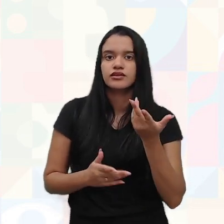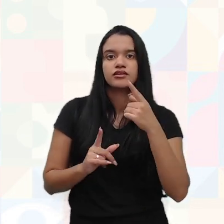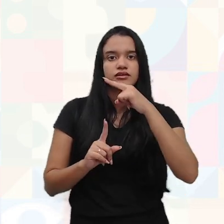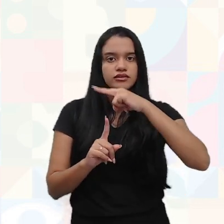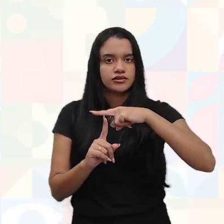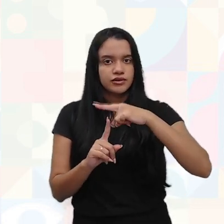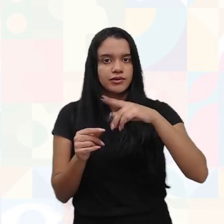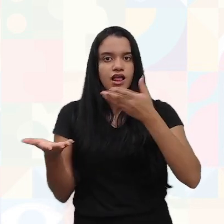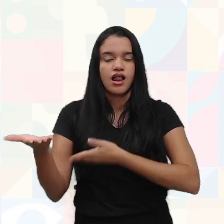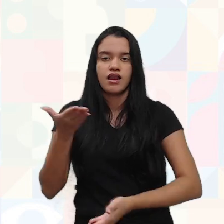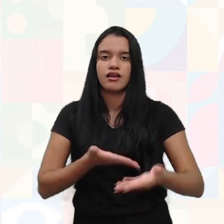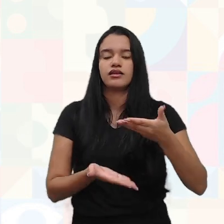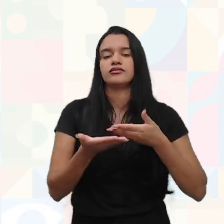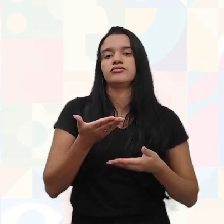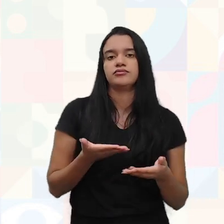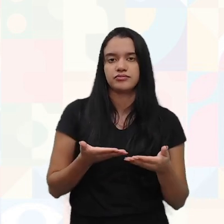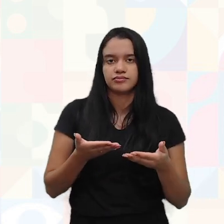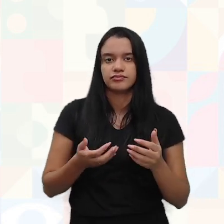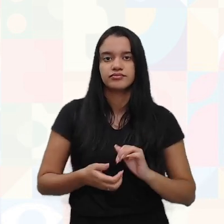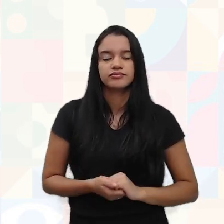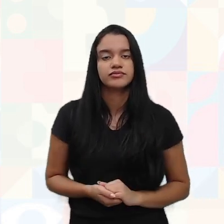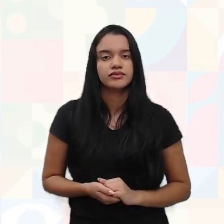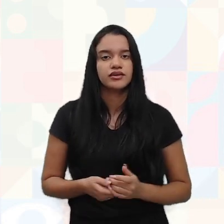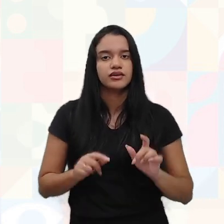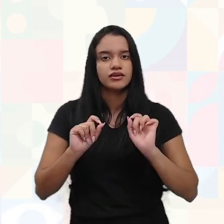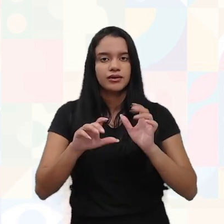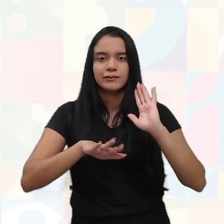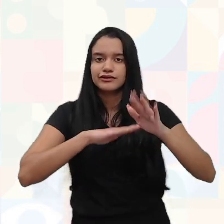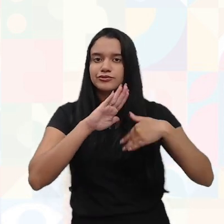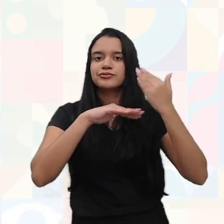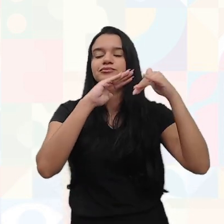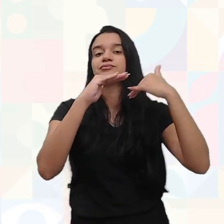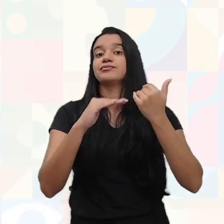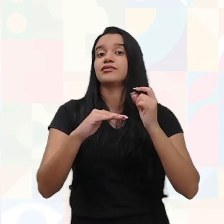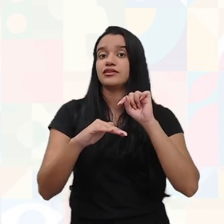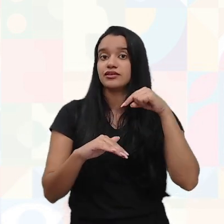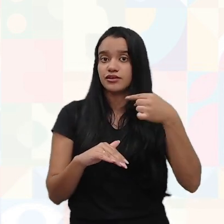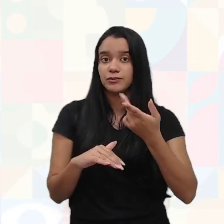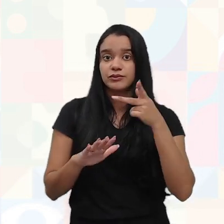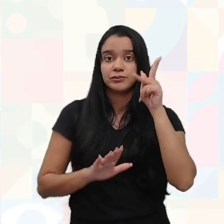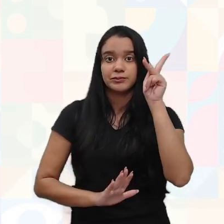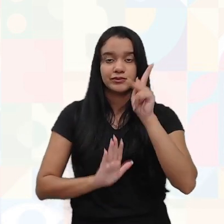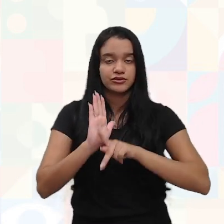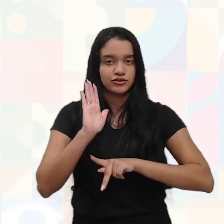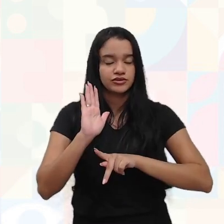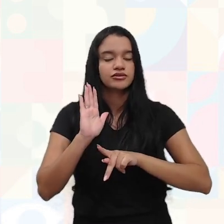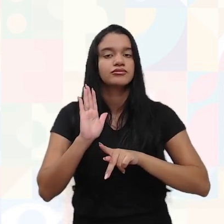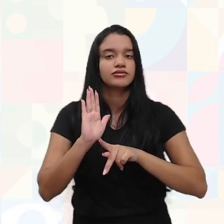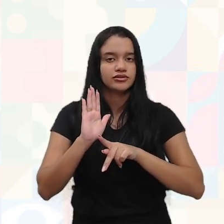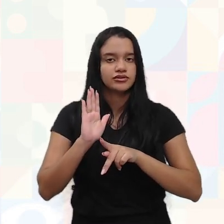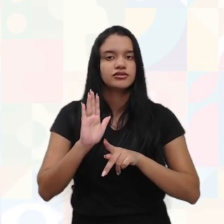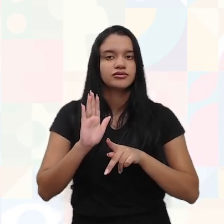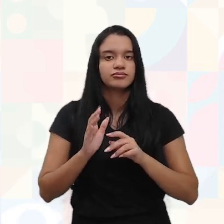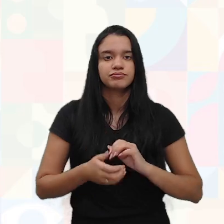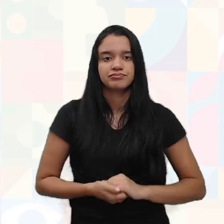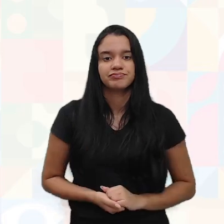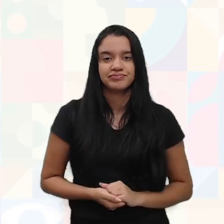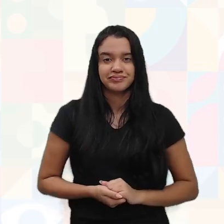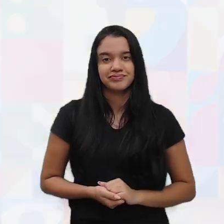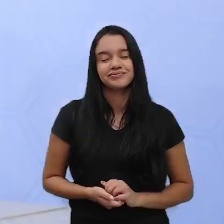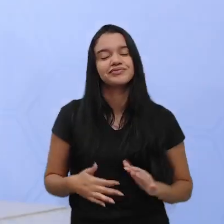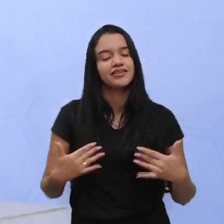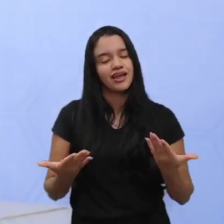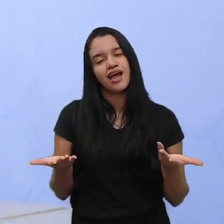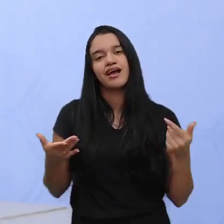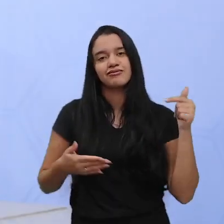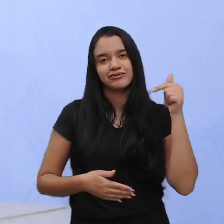de relação entre essas partes, né, para o desenvolvimento posterior do projeto de interiores, tá certo? A gente vai